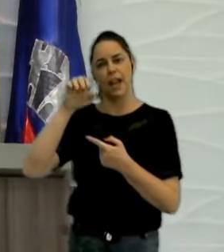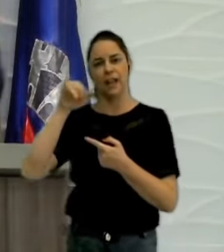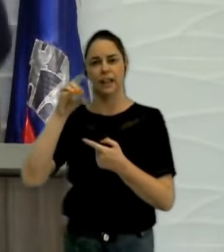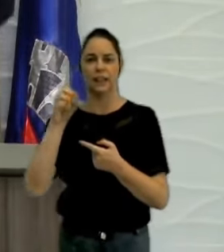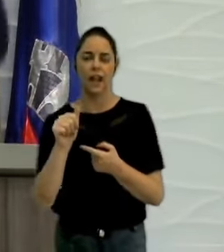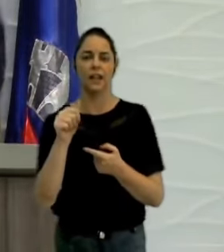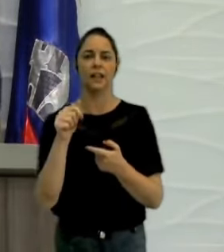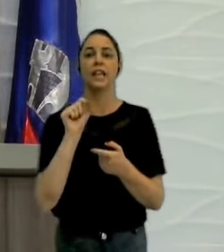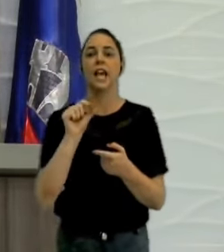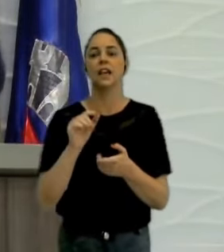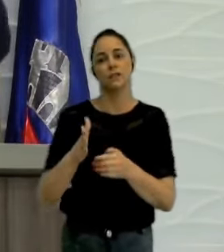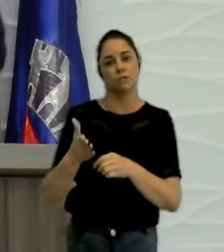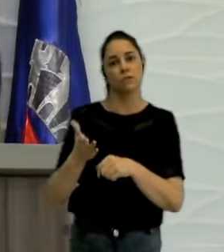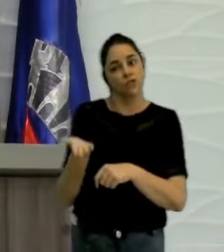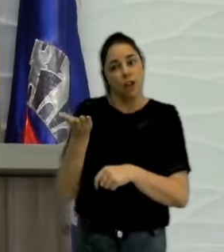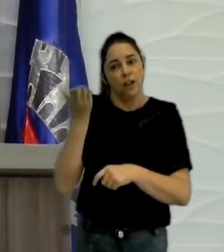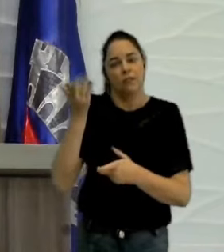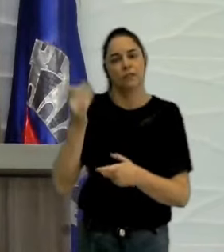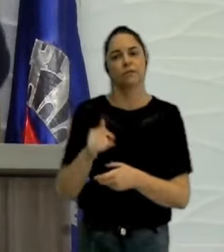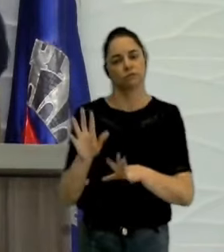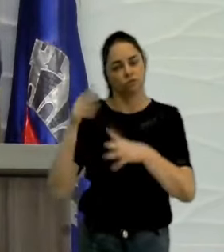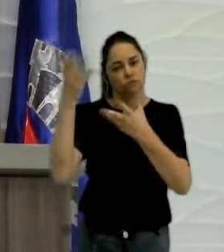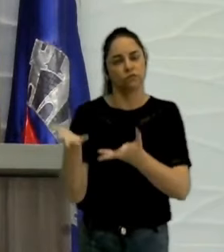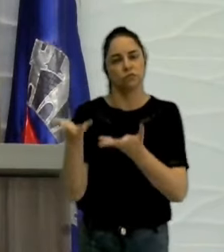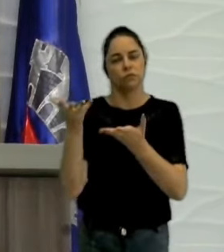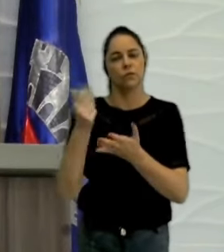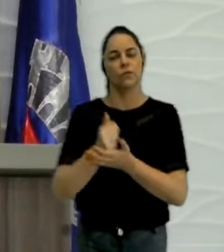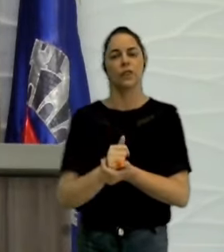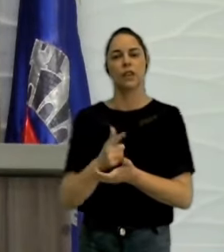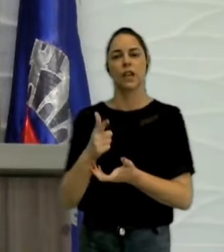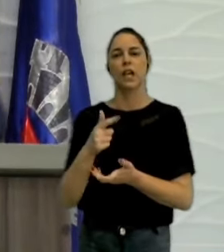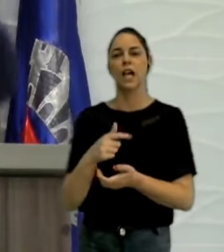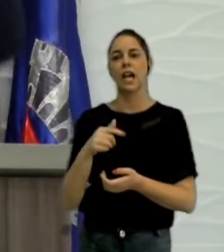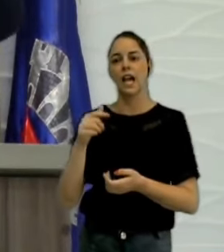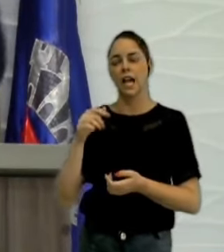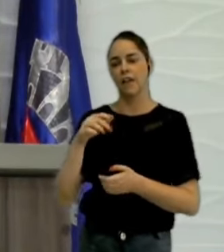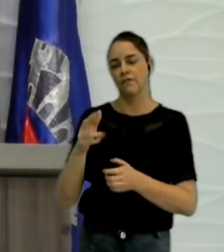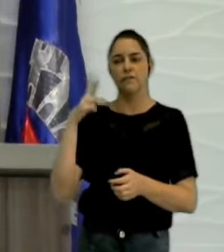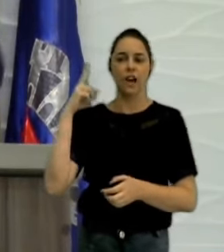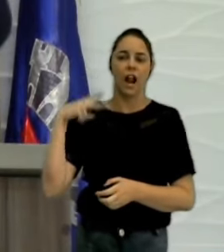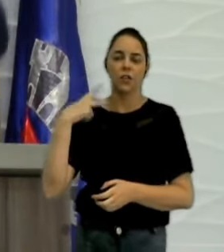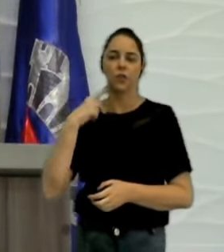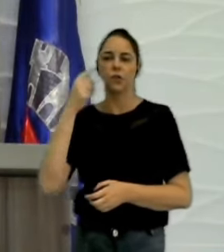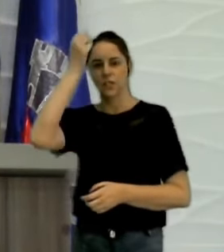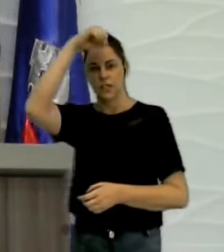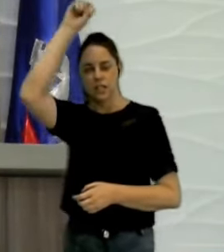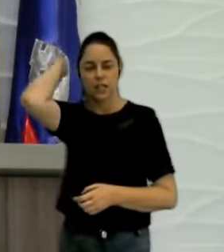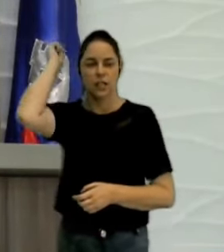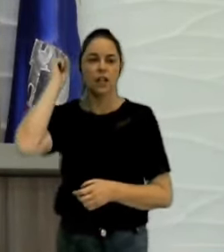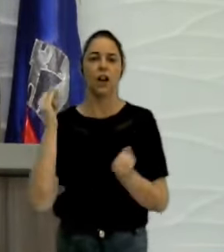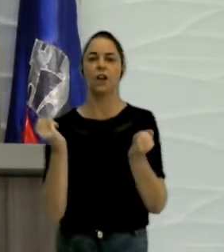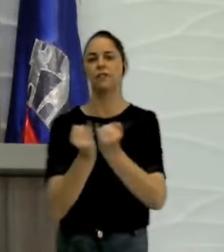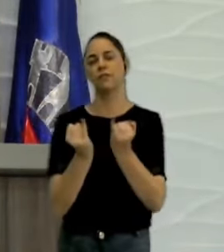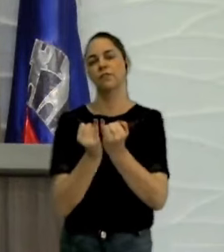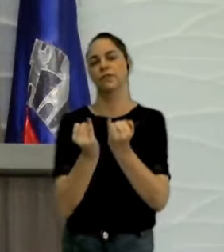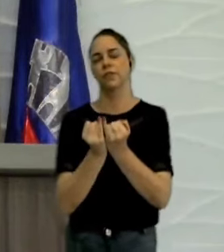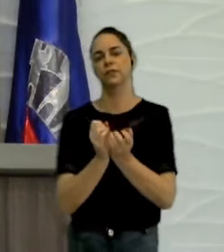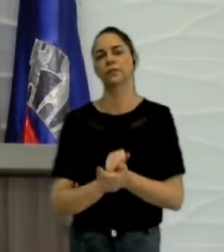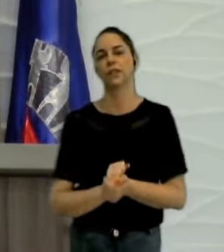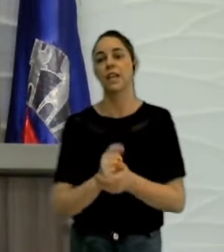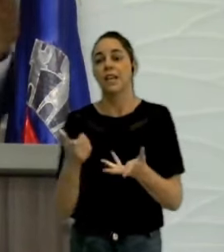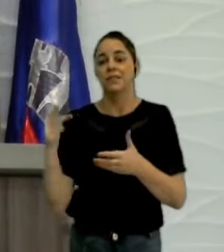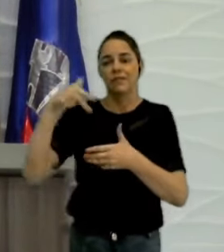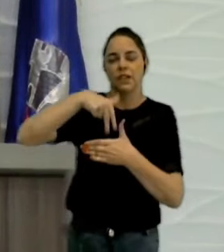o vereador Sid Clay, que é o vereador, o carrega fuxico, o vereador que nunca vem à